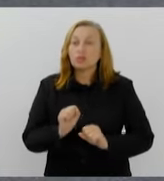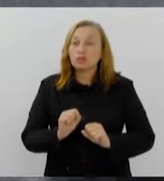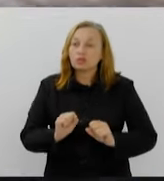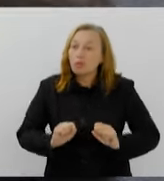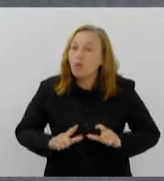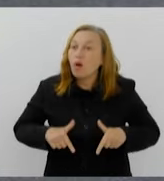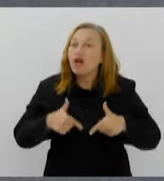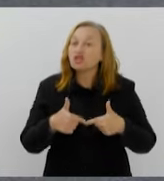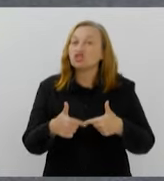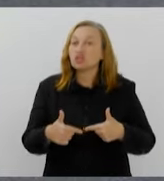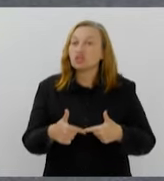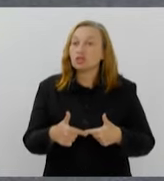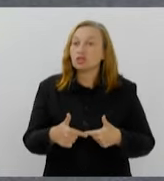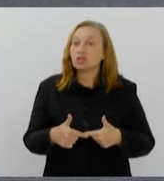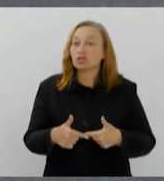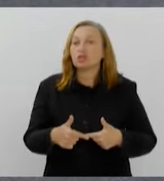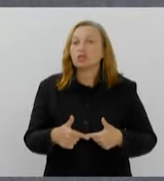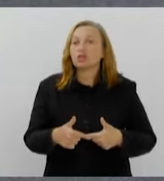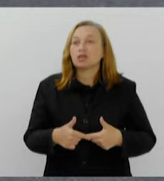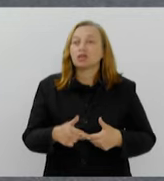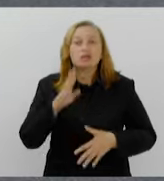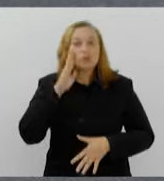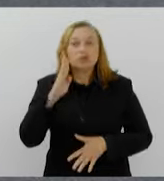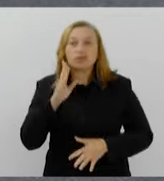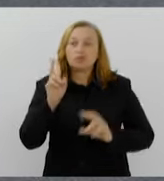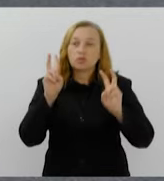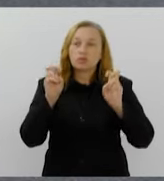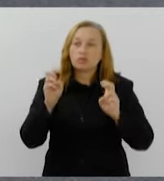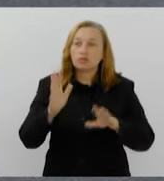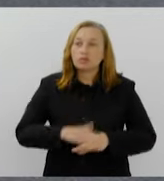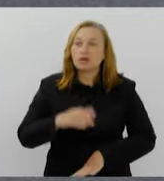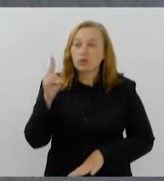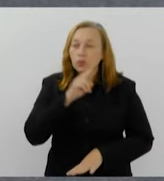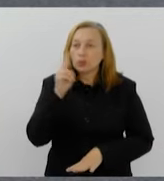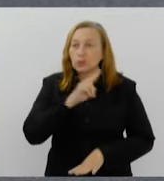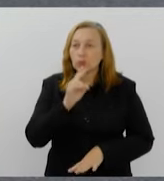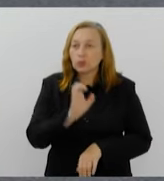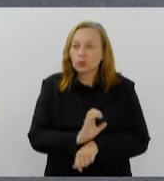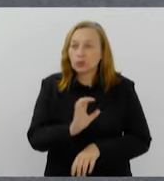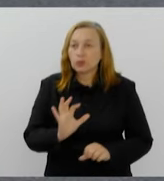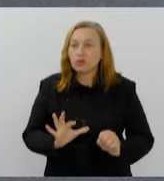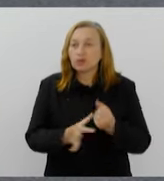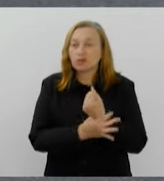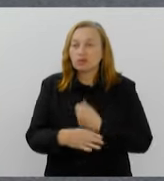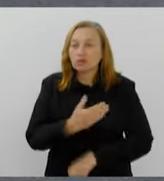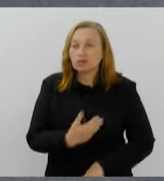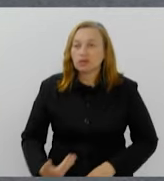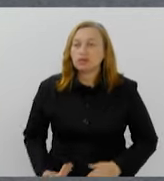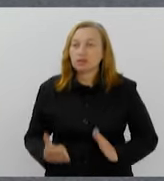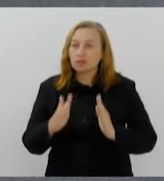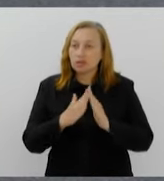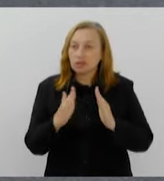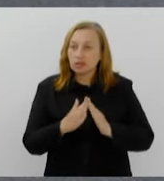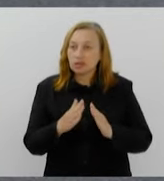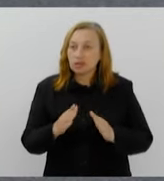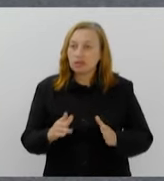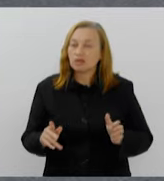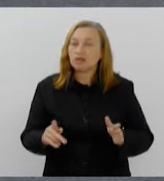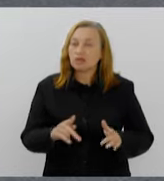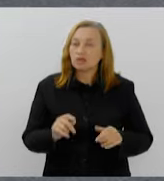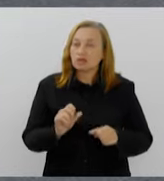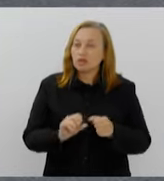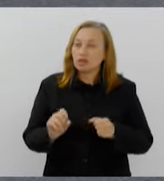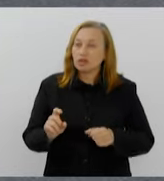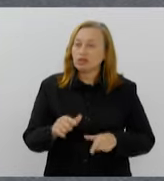espírito público principalmente e um dos assuntos mais urgentes do nosso Estado que é a segurança pública essa casa fez a parte dela